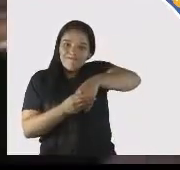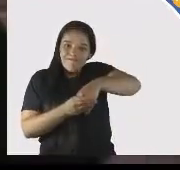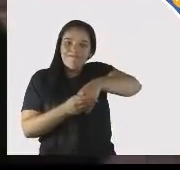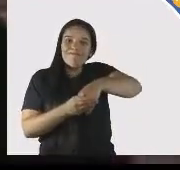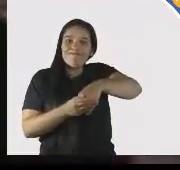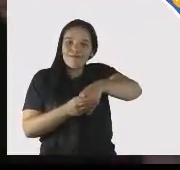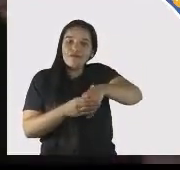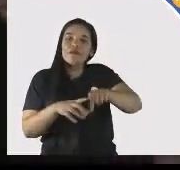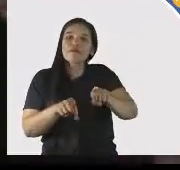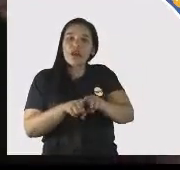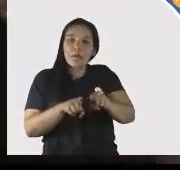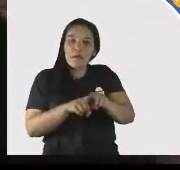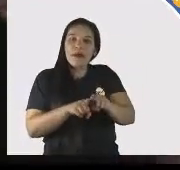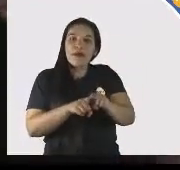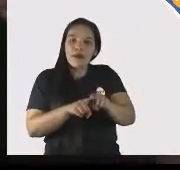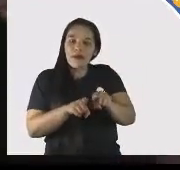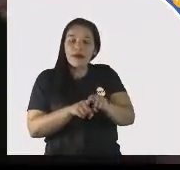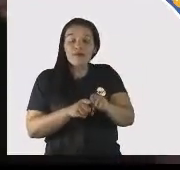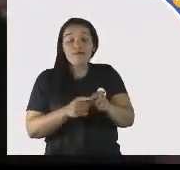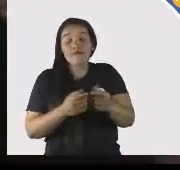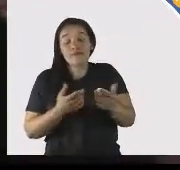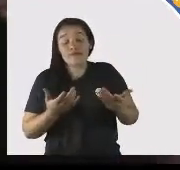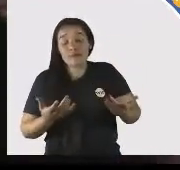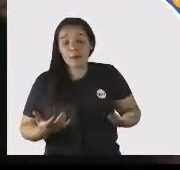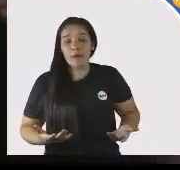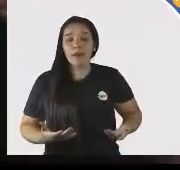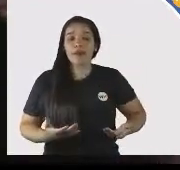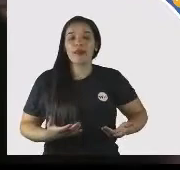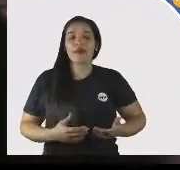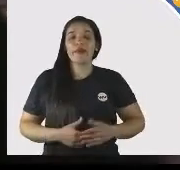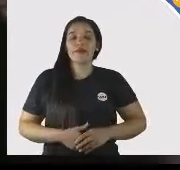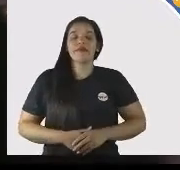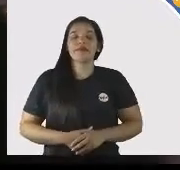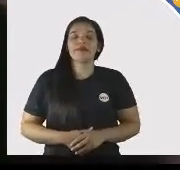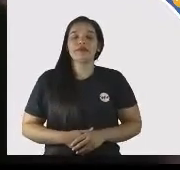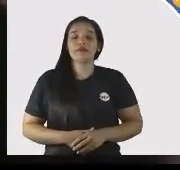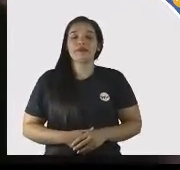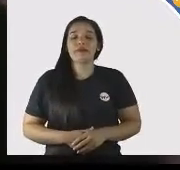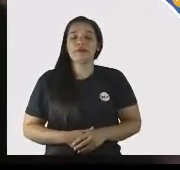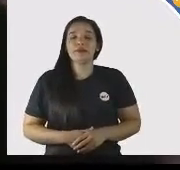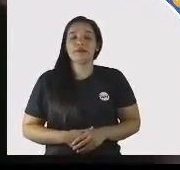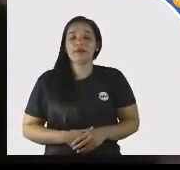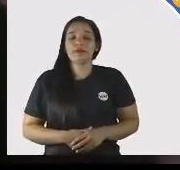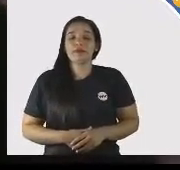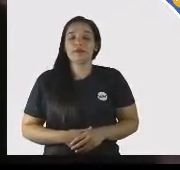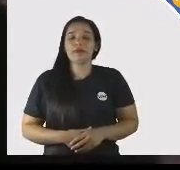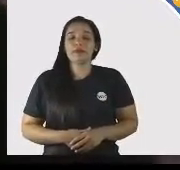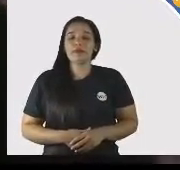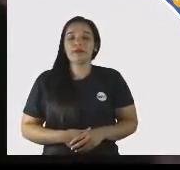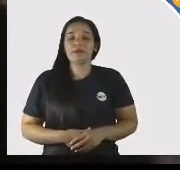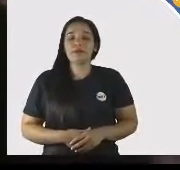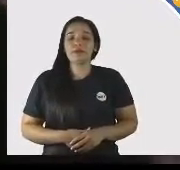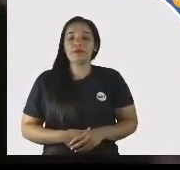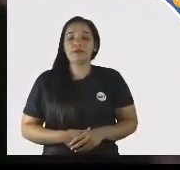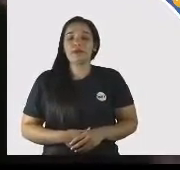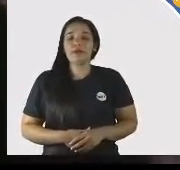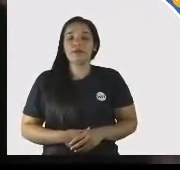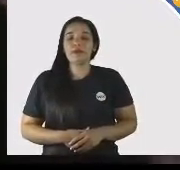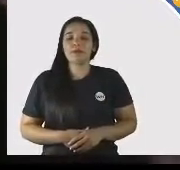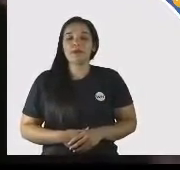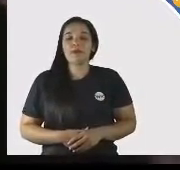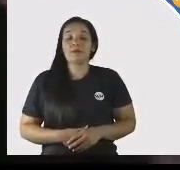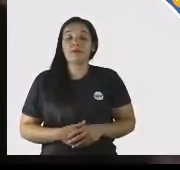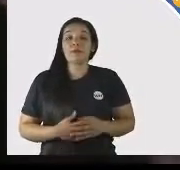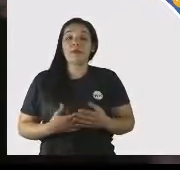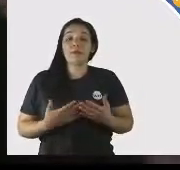puxa as compras do segmento de Urbano II e nós